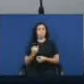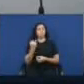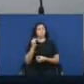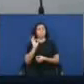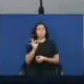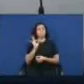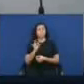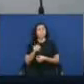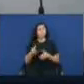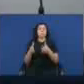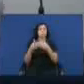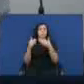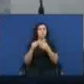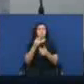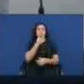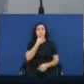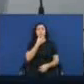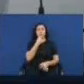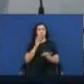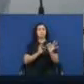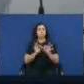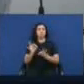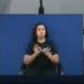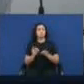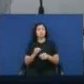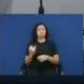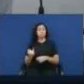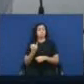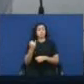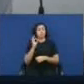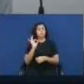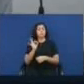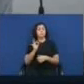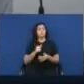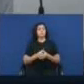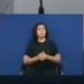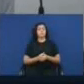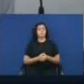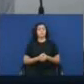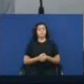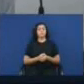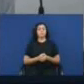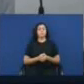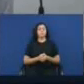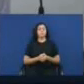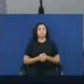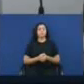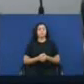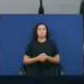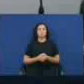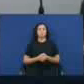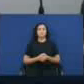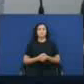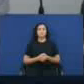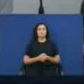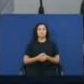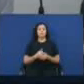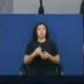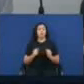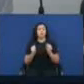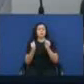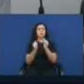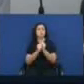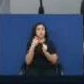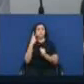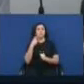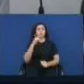a vereadora Érica fez aqui, Érica Monteiro, é muito importante para nós. E eu, juntamente com o companheiro Júlio